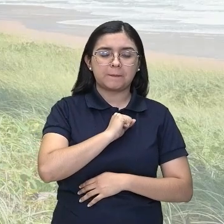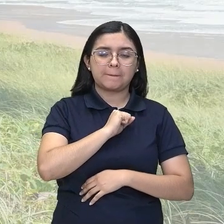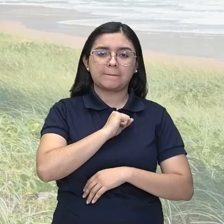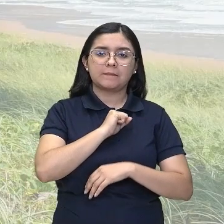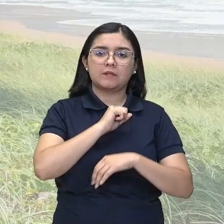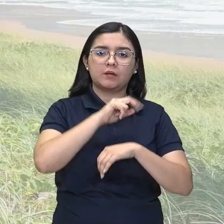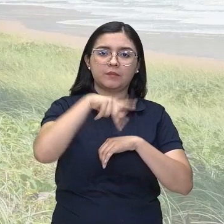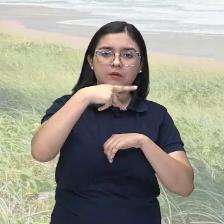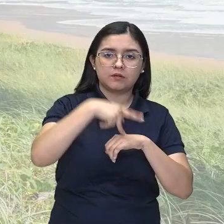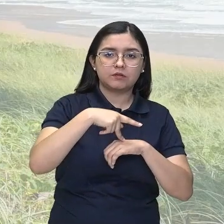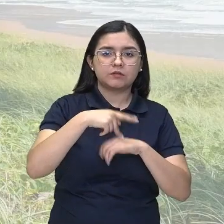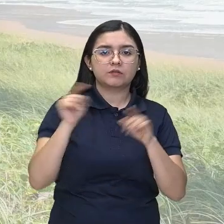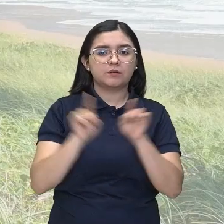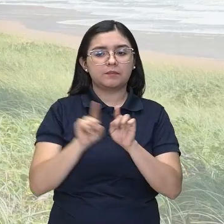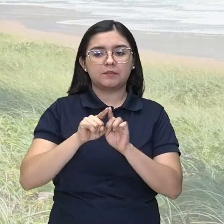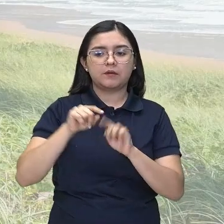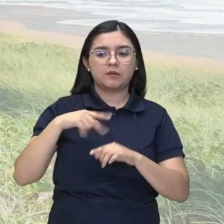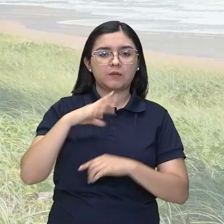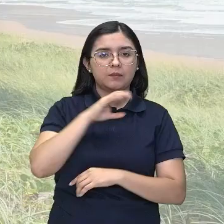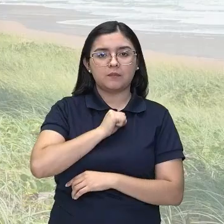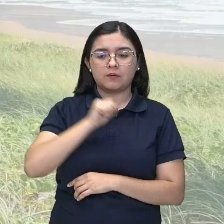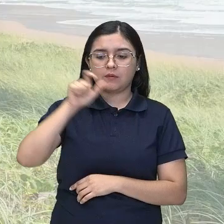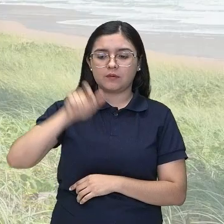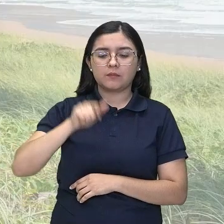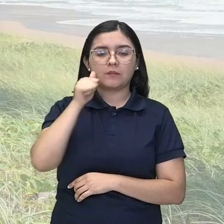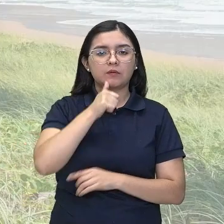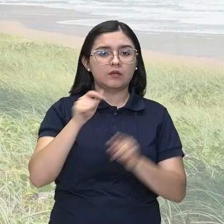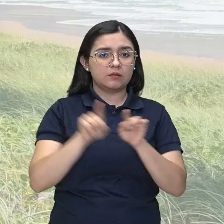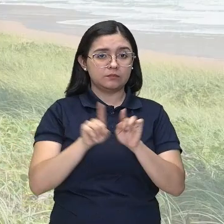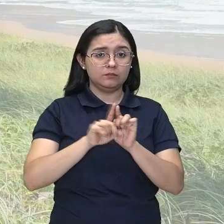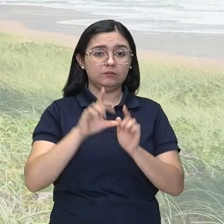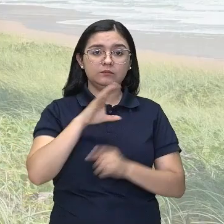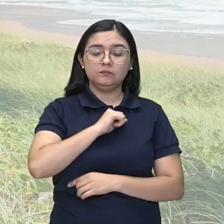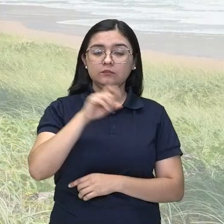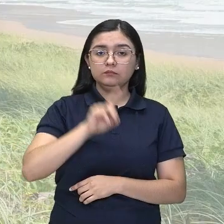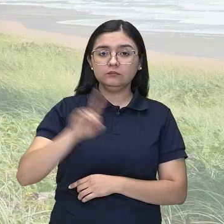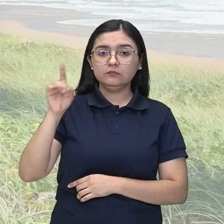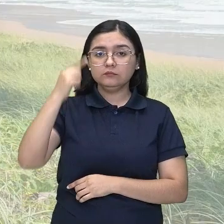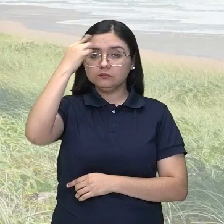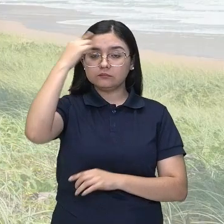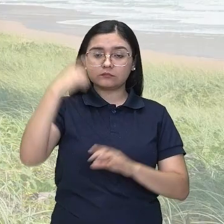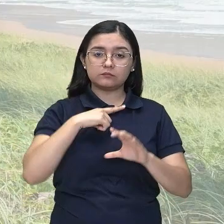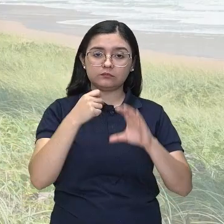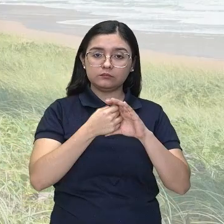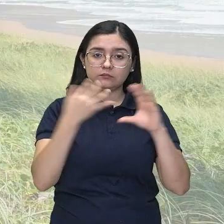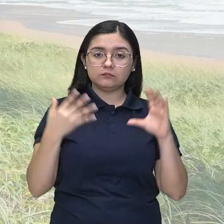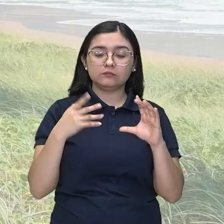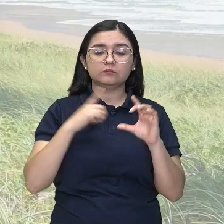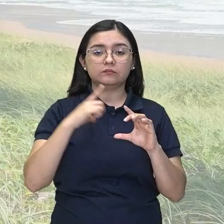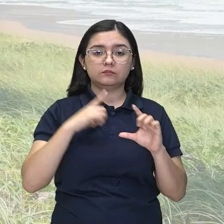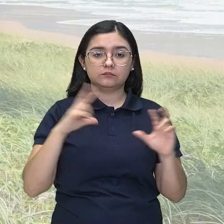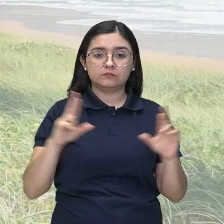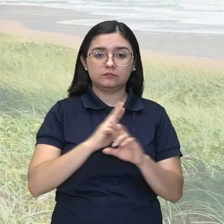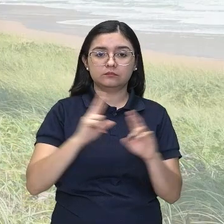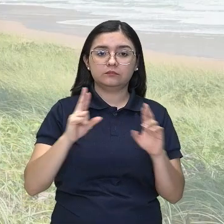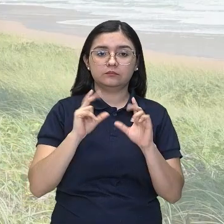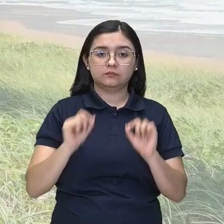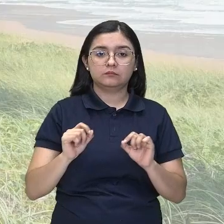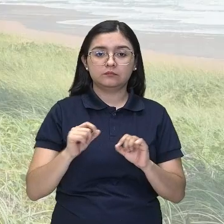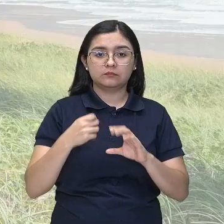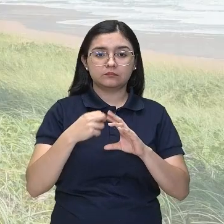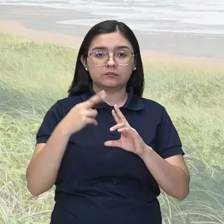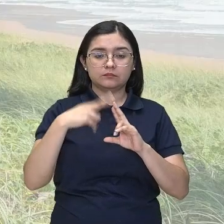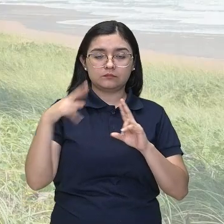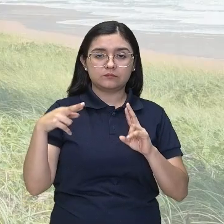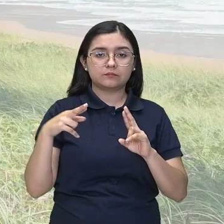pátria, o amor a uma mulher, o amor até a Deus, pensando que existem características que também são vinculadas à